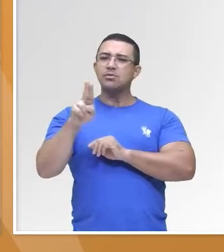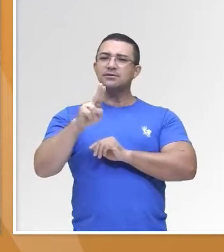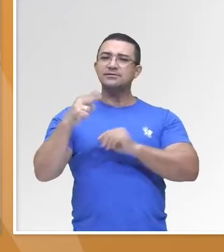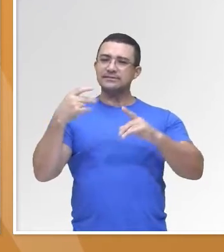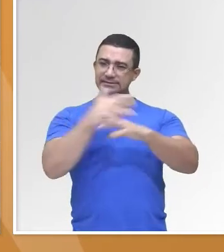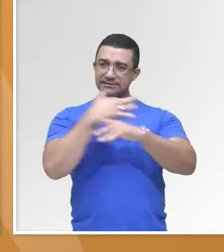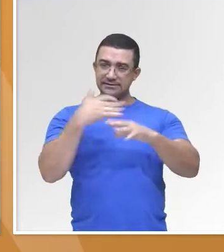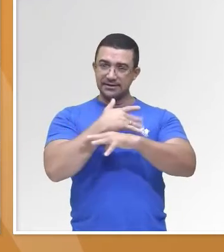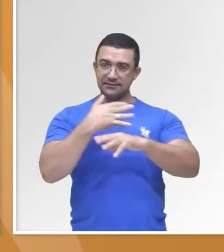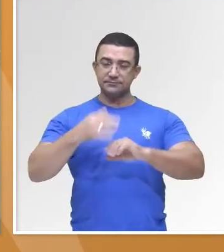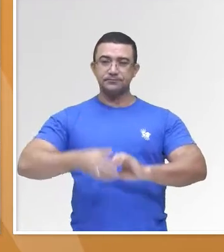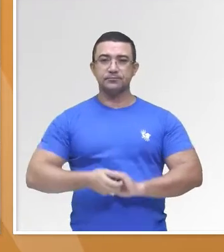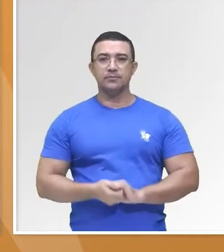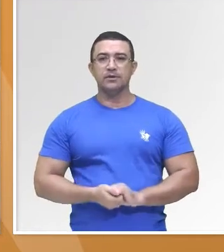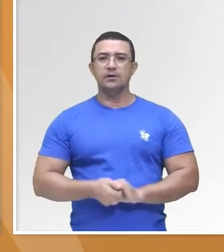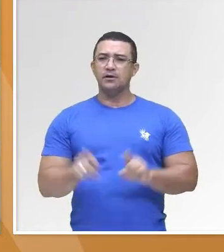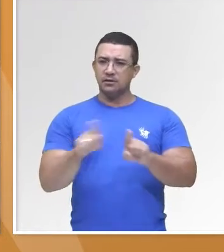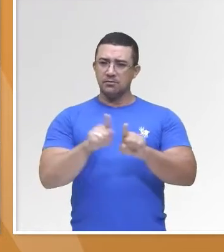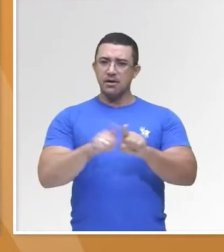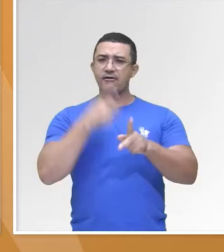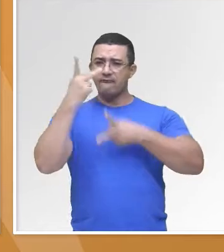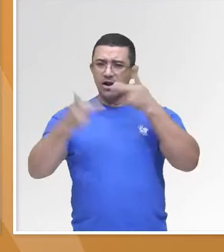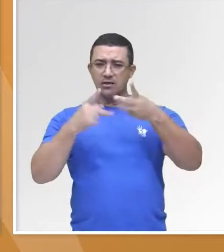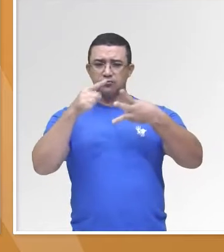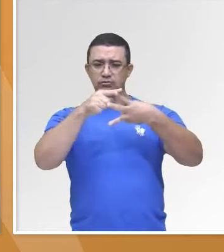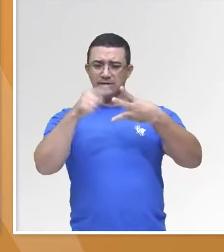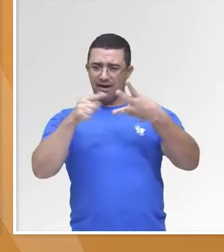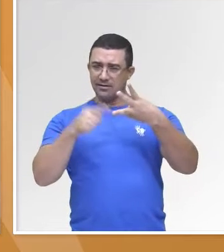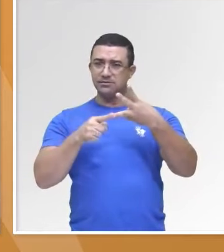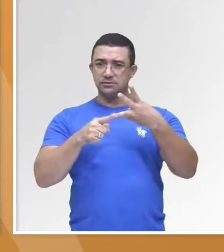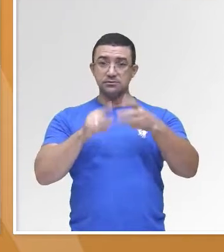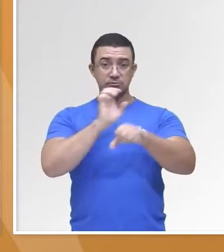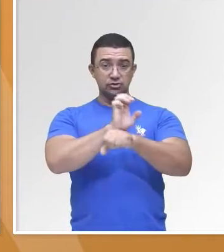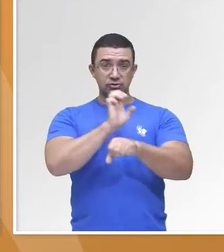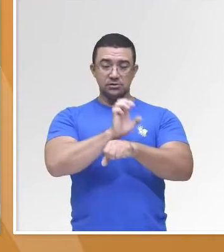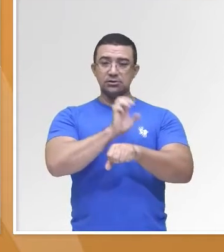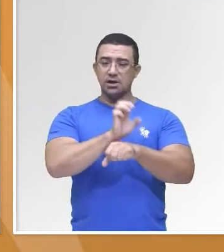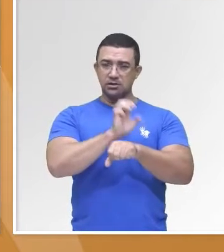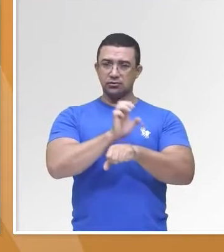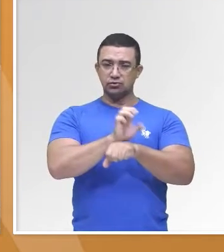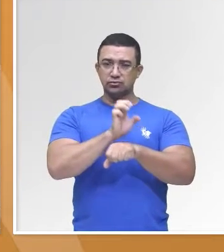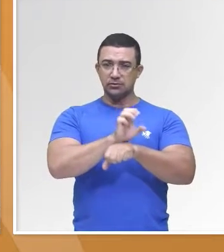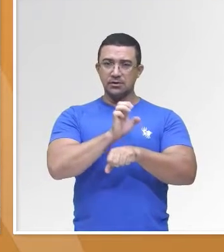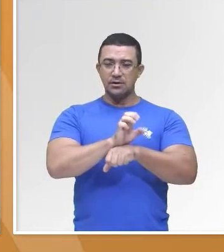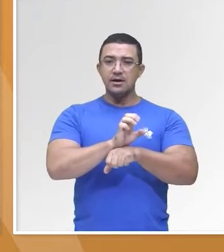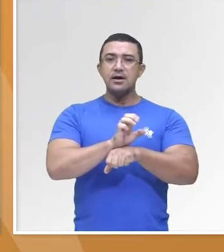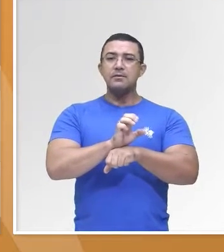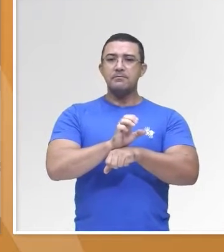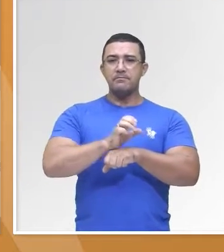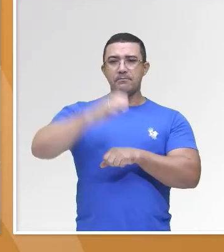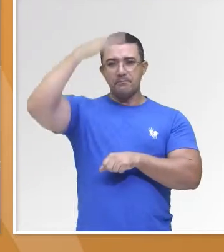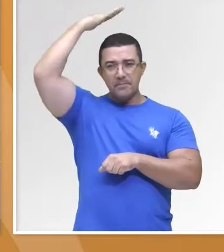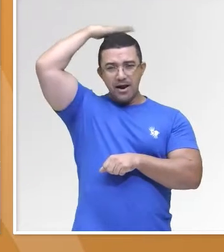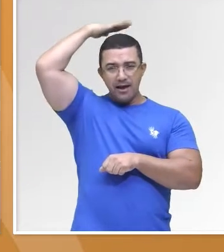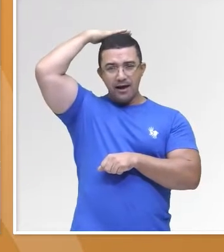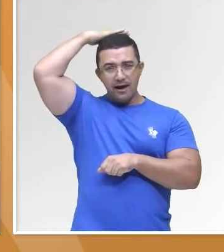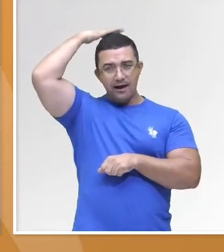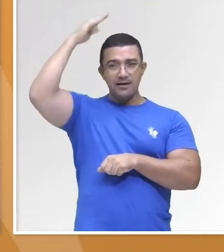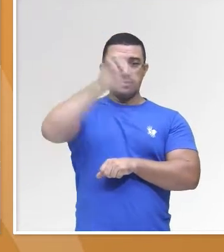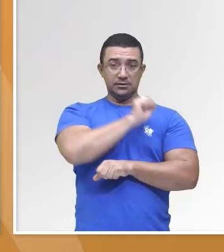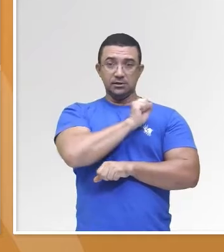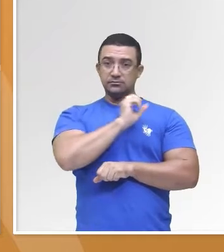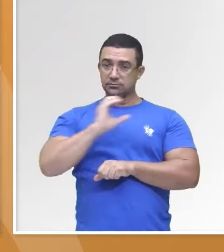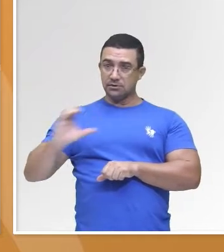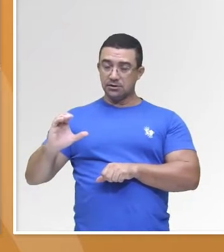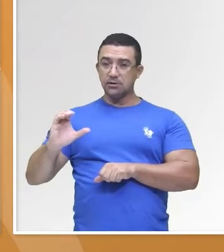certo? Então, a gente está falando de 3 estados, né? Paraná, Santa Catarina e o Rio Grande do Sul. Então, vamos começar a ver as características,